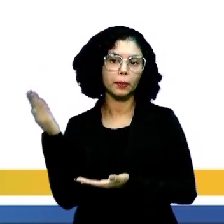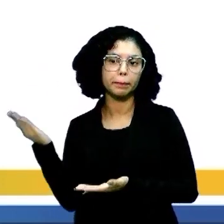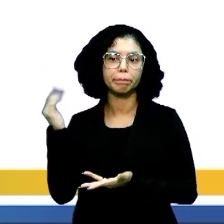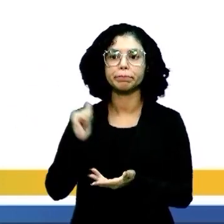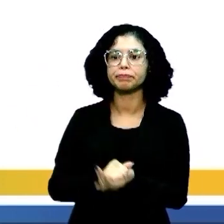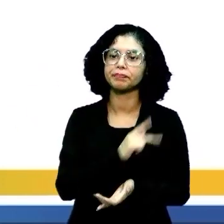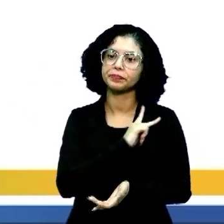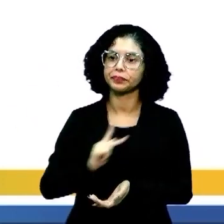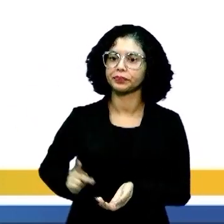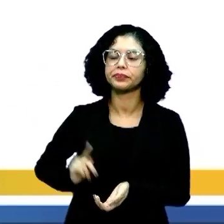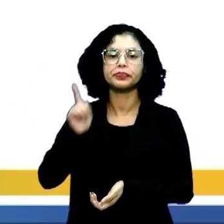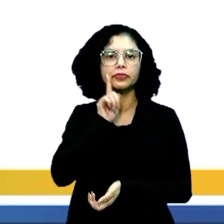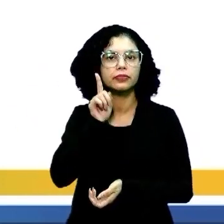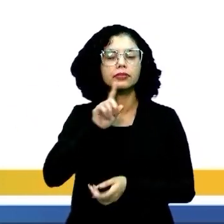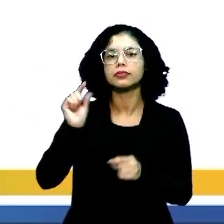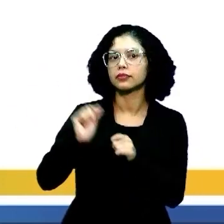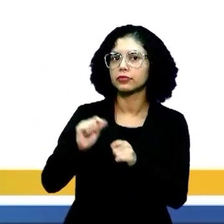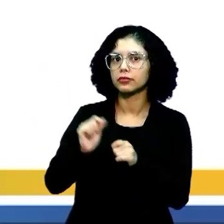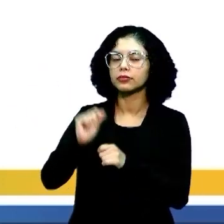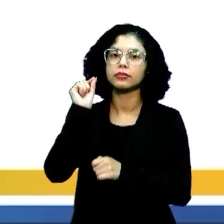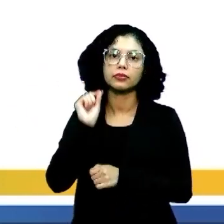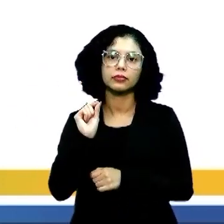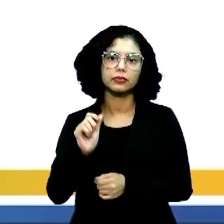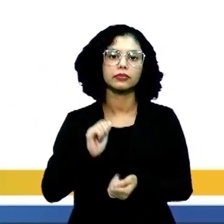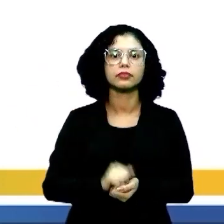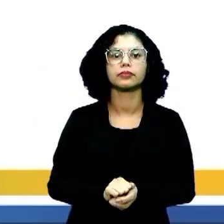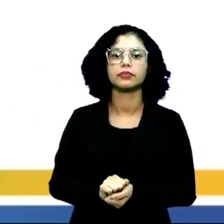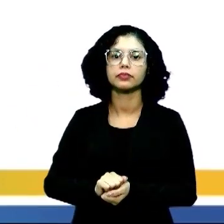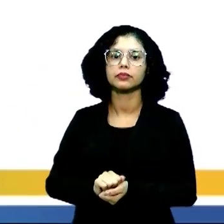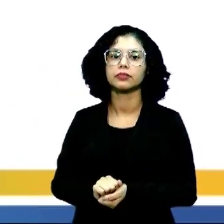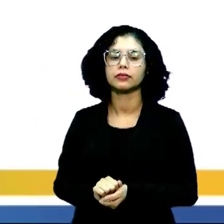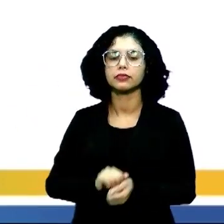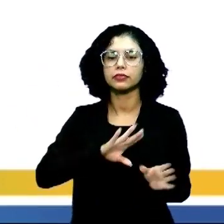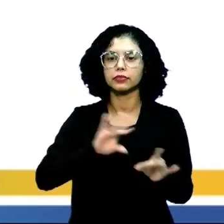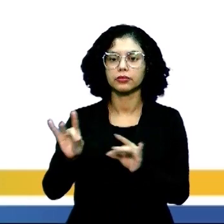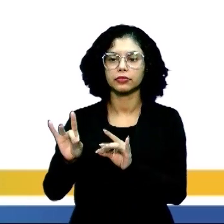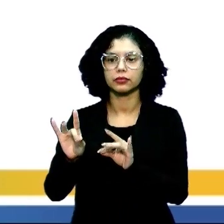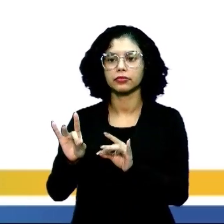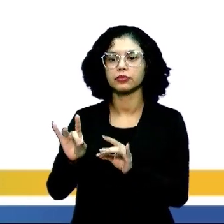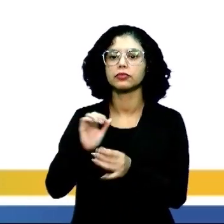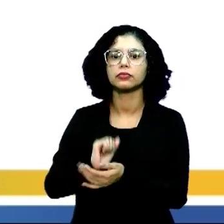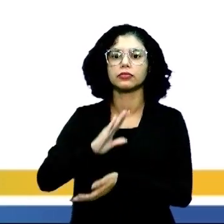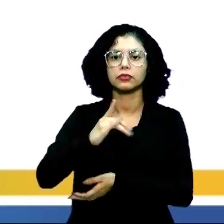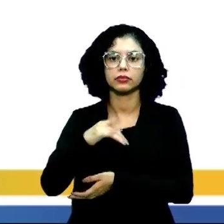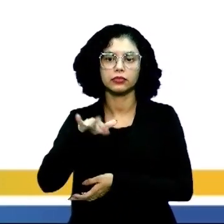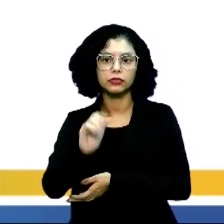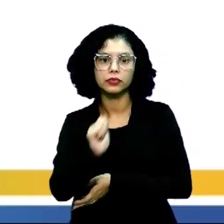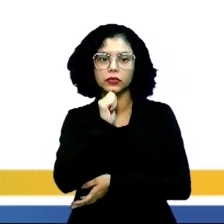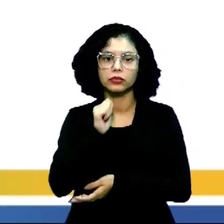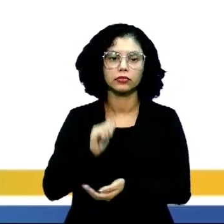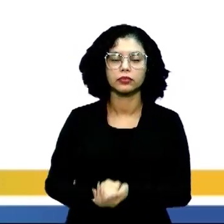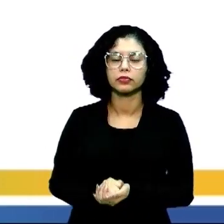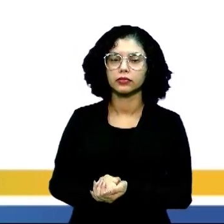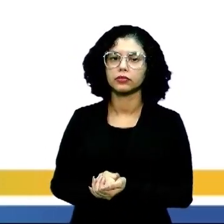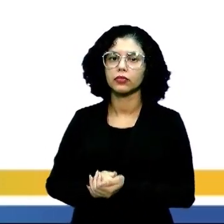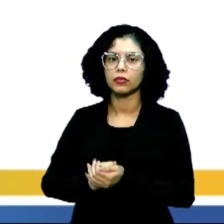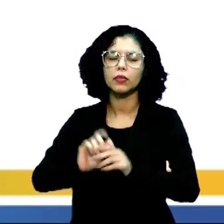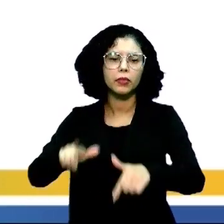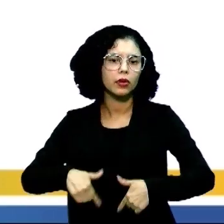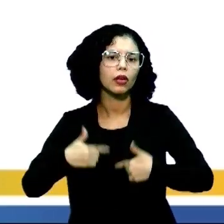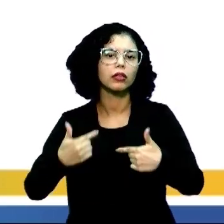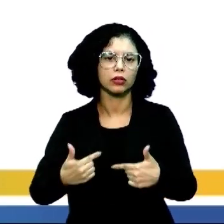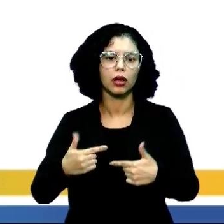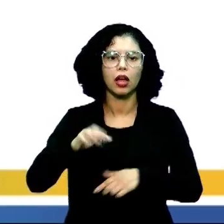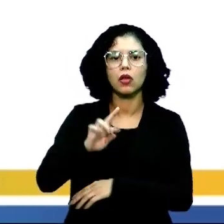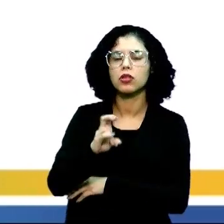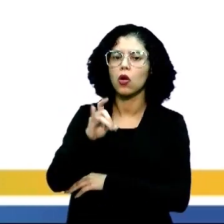presidente americano, na época, então presidente americano, ele lançou aí uma campanha contra o terrorismo, por isso o nome